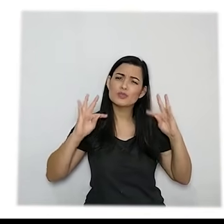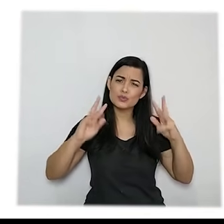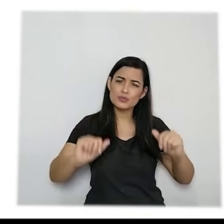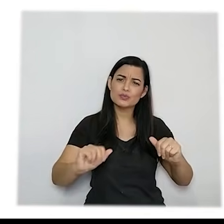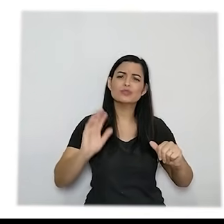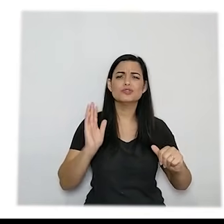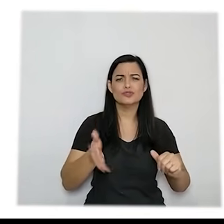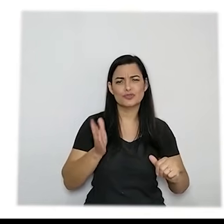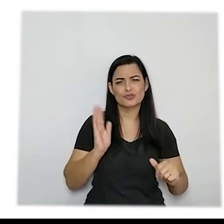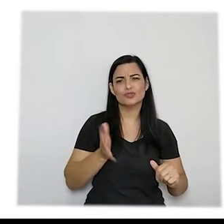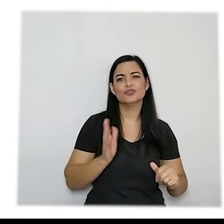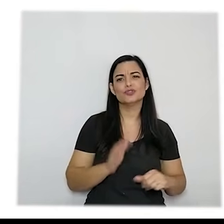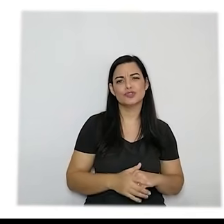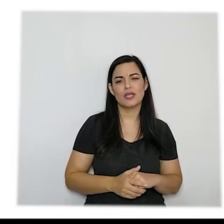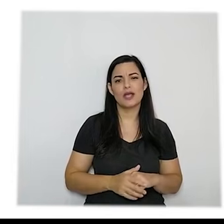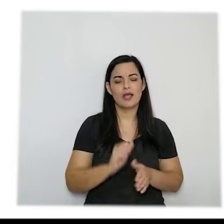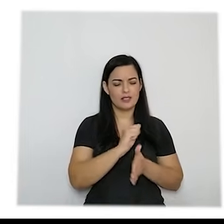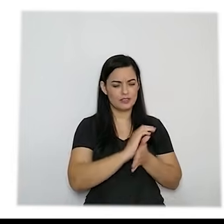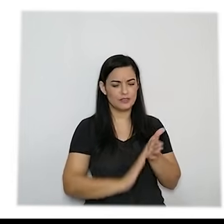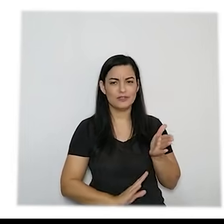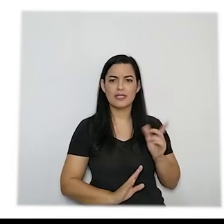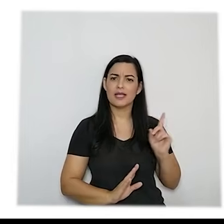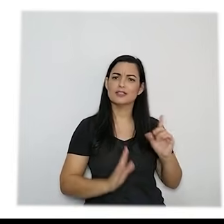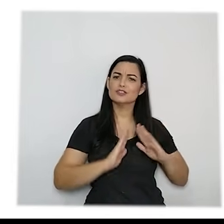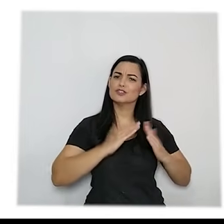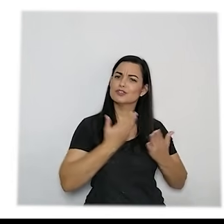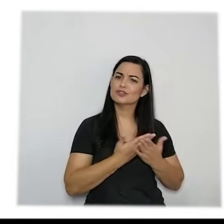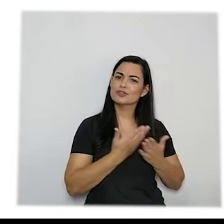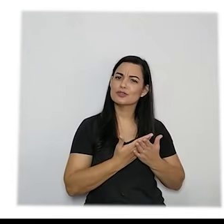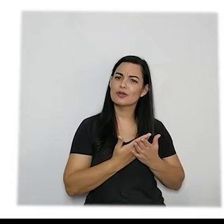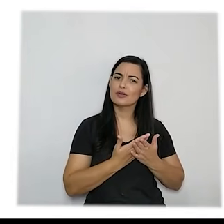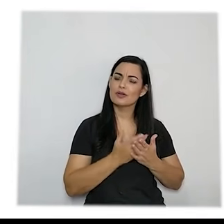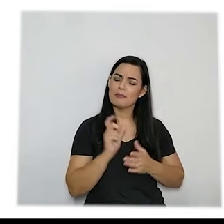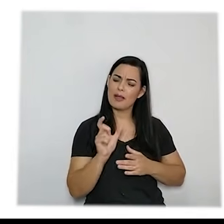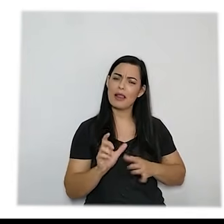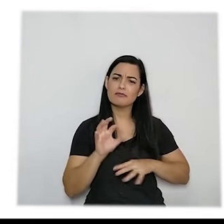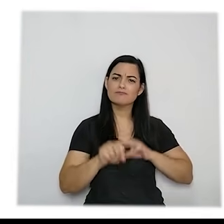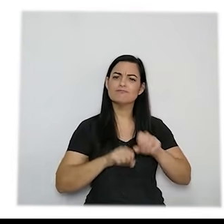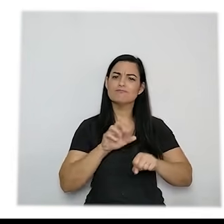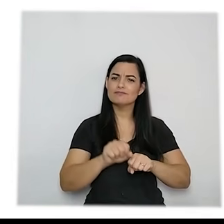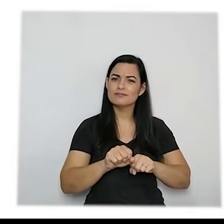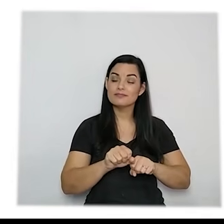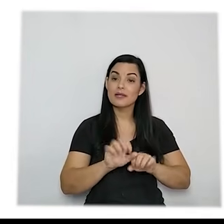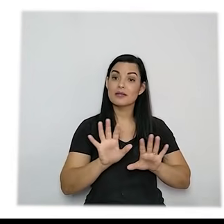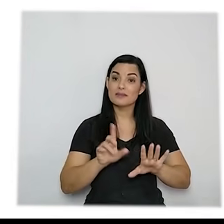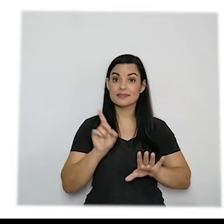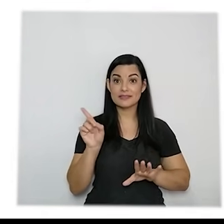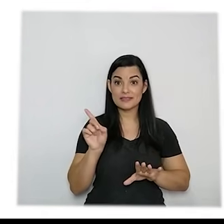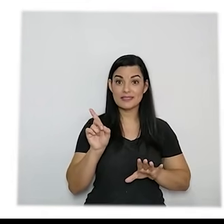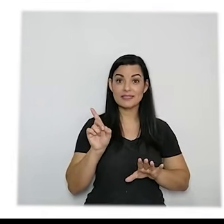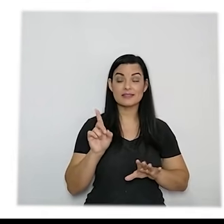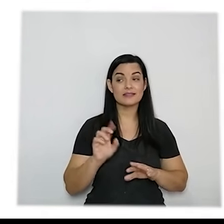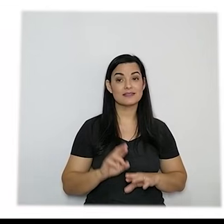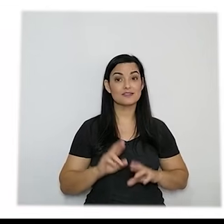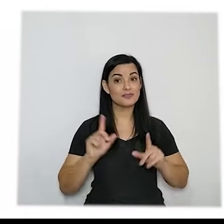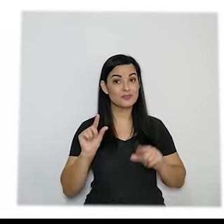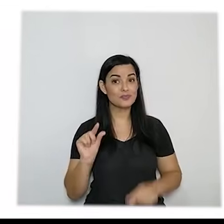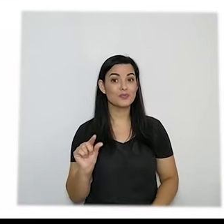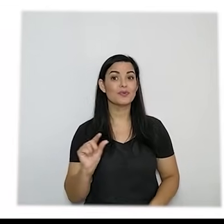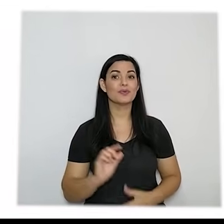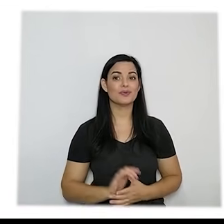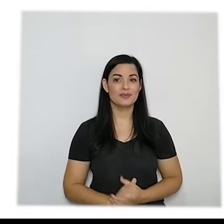já fizeram alguma atividade na escola de caça-palavras. Só que agora esse caça-palavras é